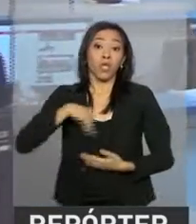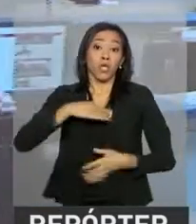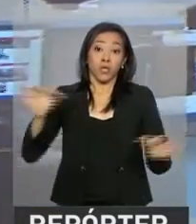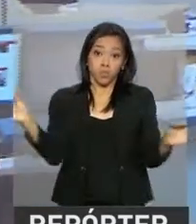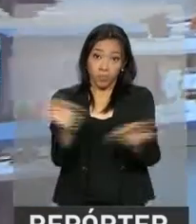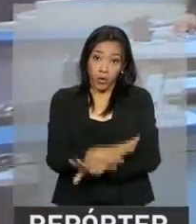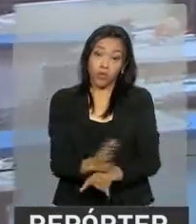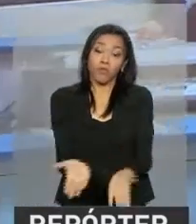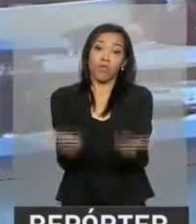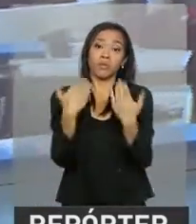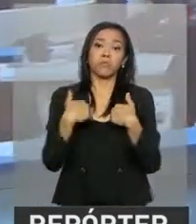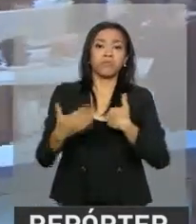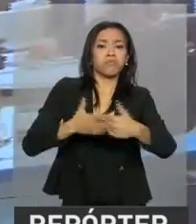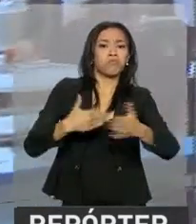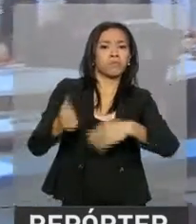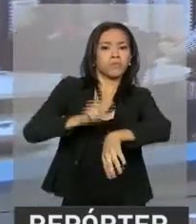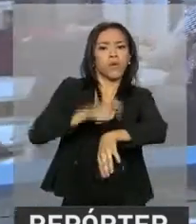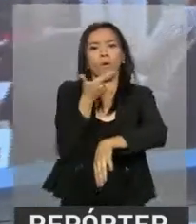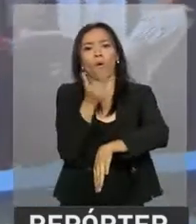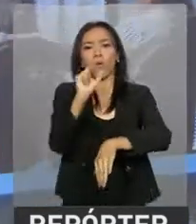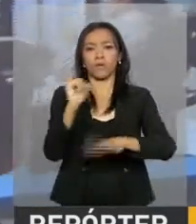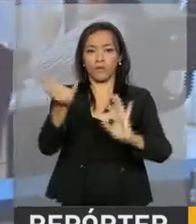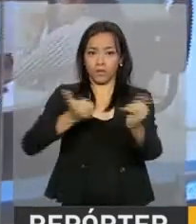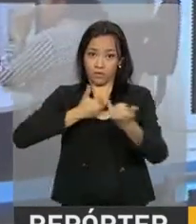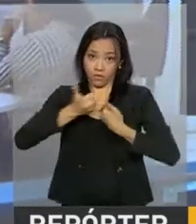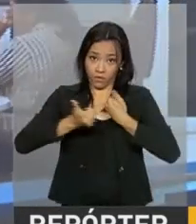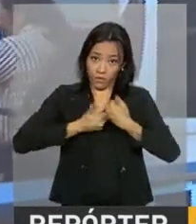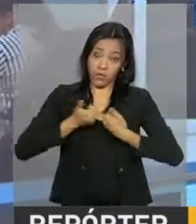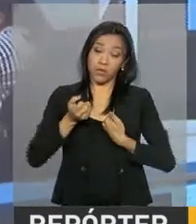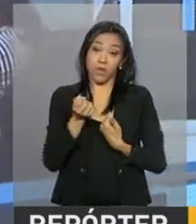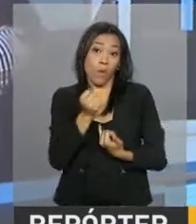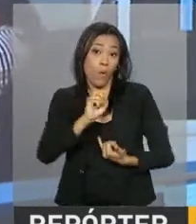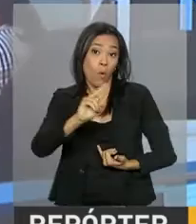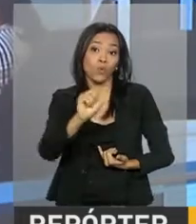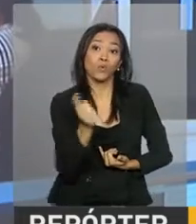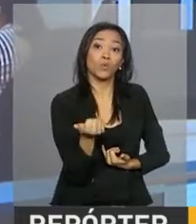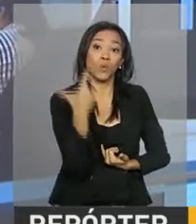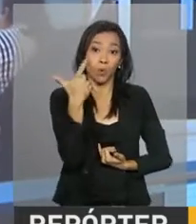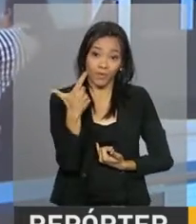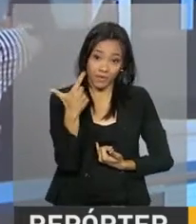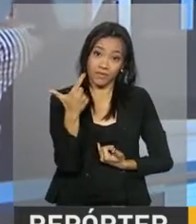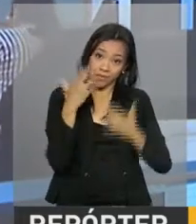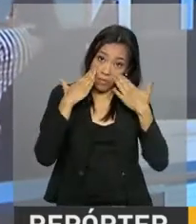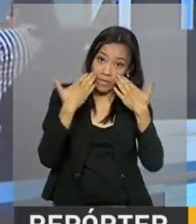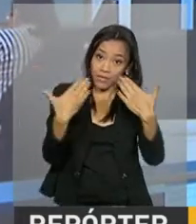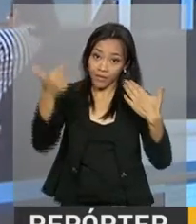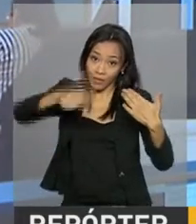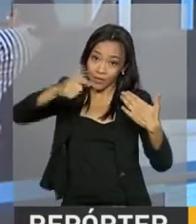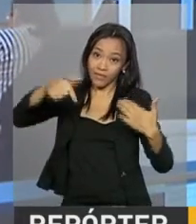por aqui. Voltamos a qualquer momento com outras informações ou ao meio-dia na próxima edição do